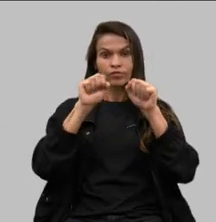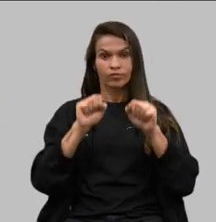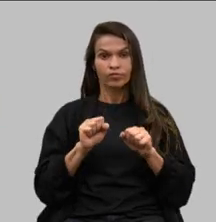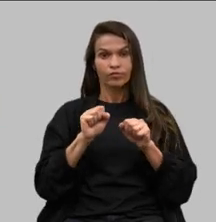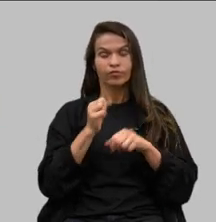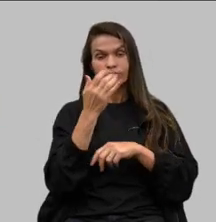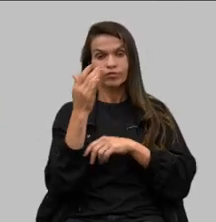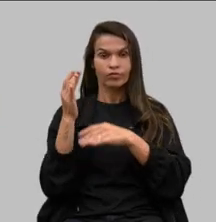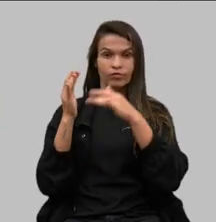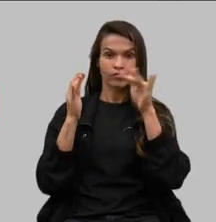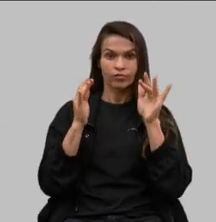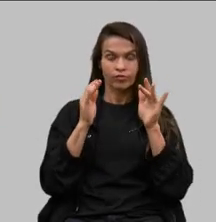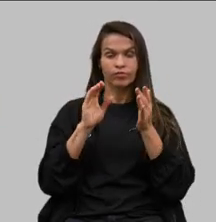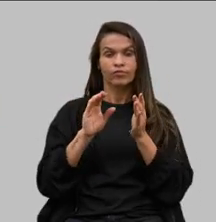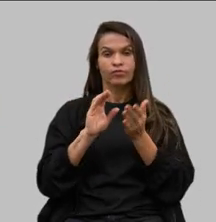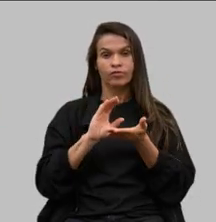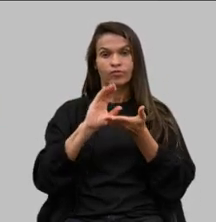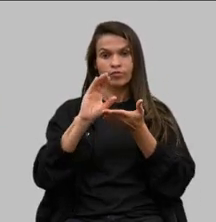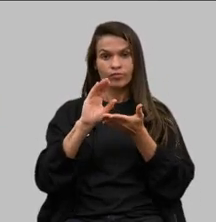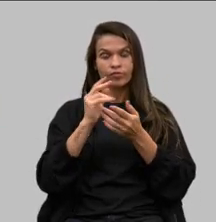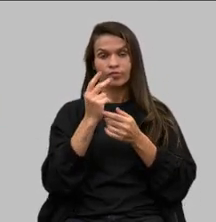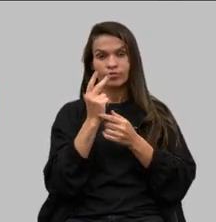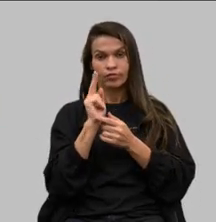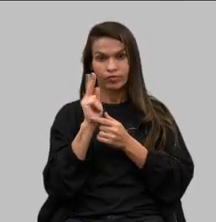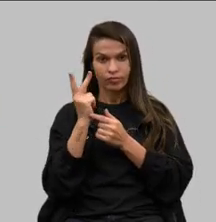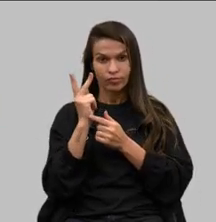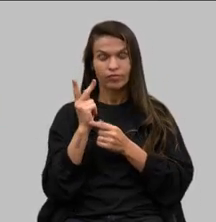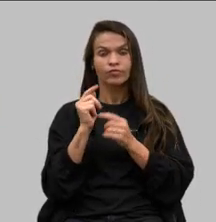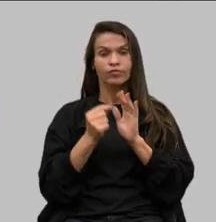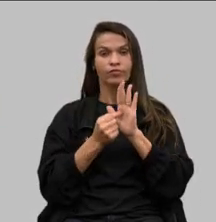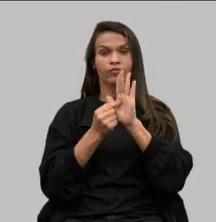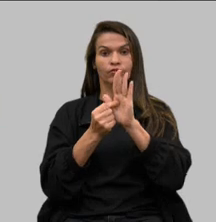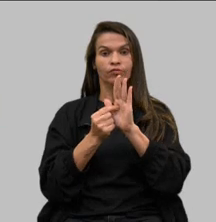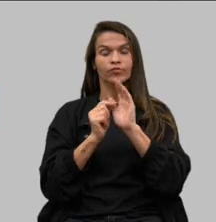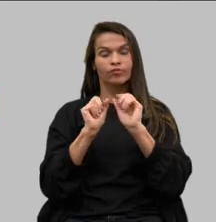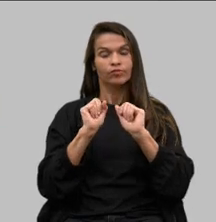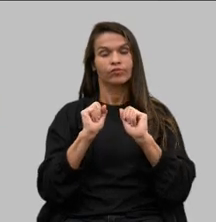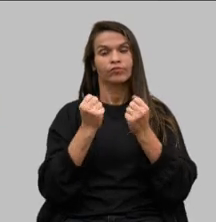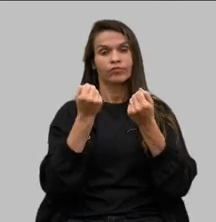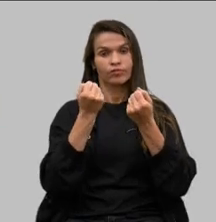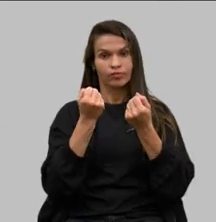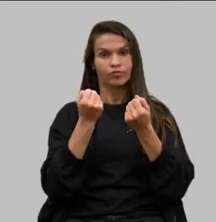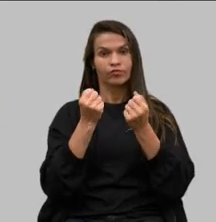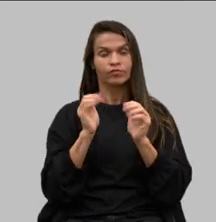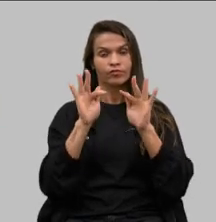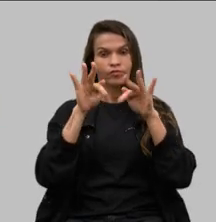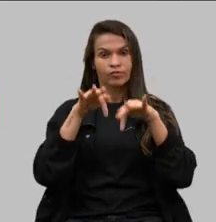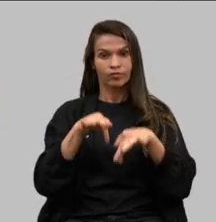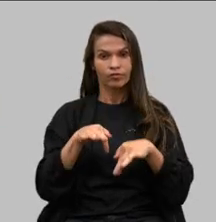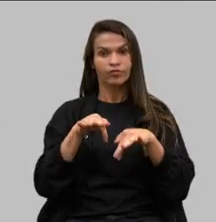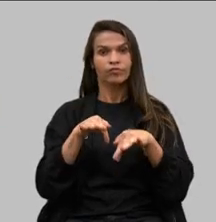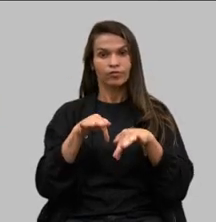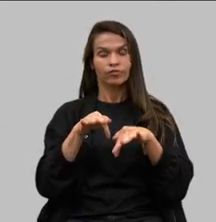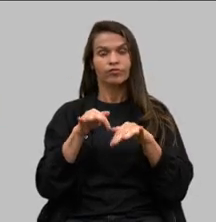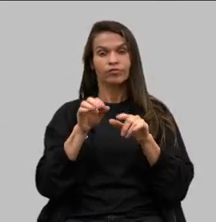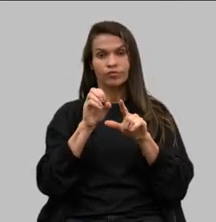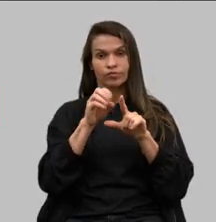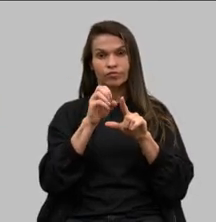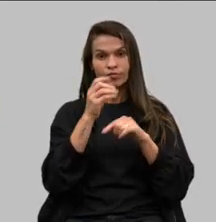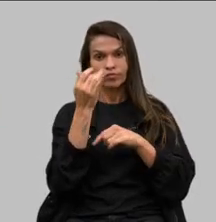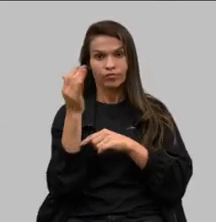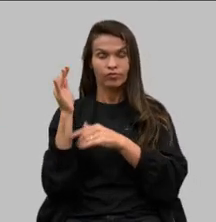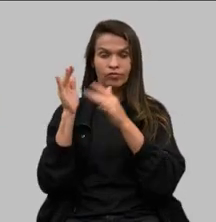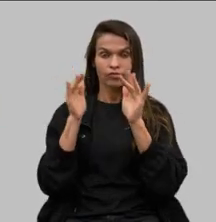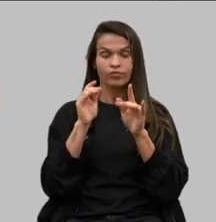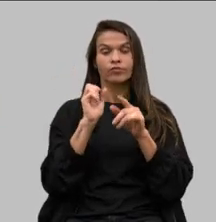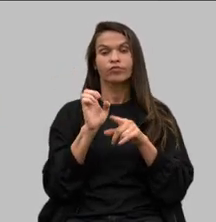Ambiente recursos hídricos Isso demonstra a efetividade de um esforço de acabar com o passivo de licenciamento ambiental no estado